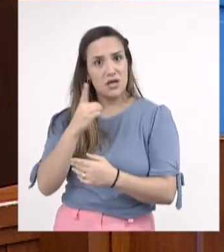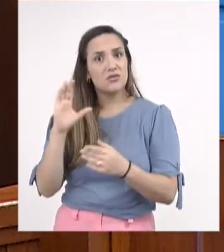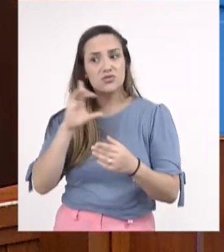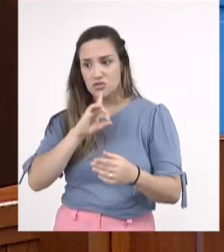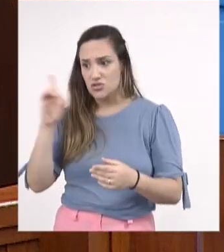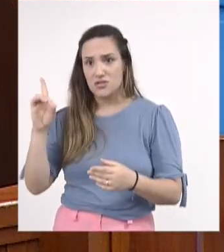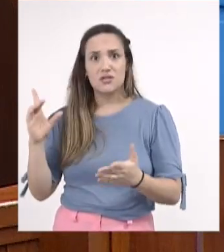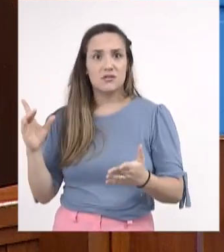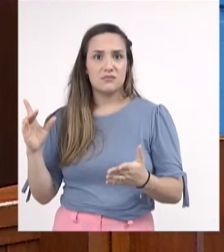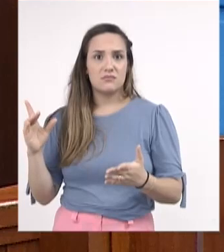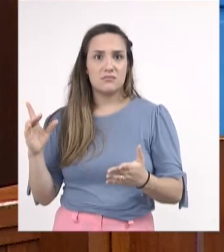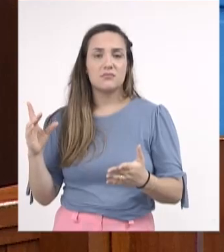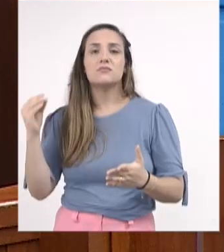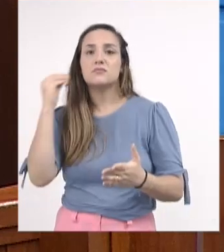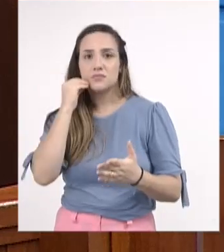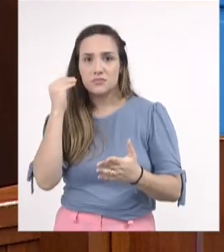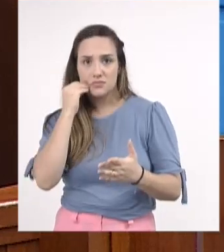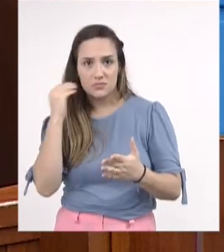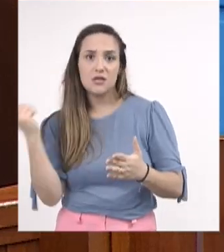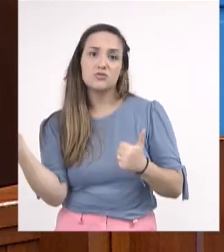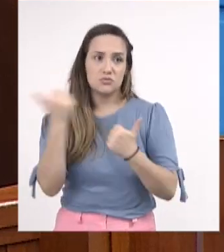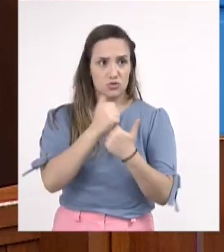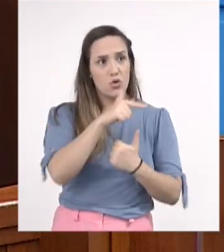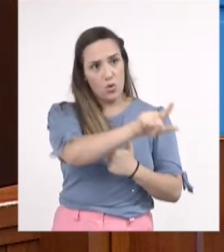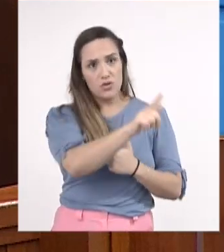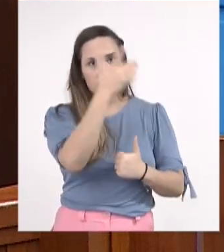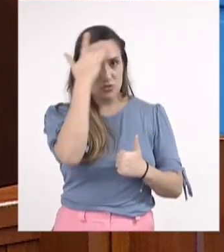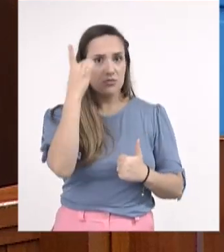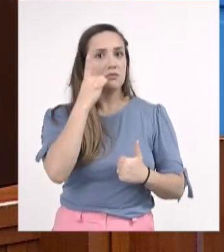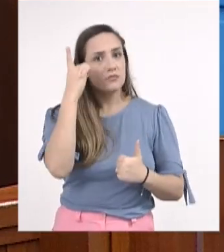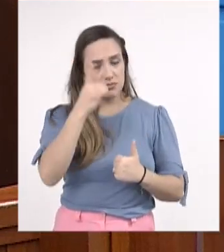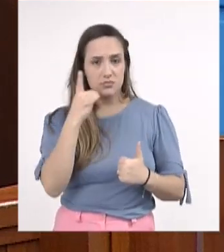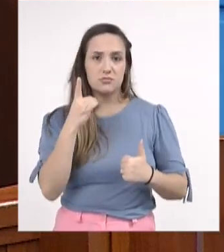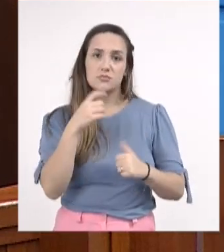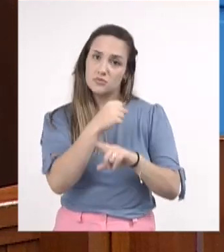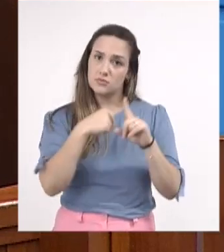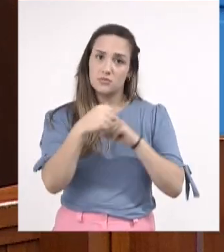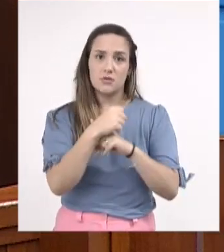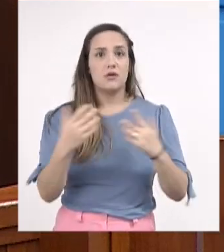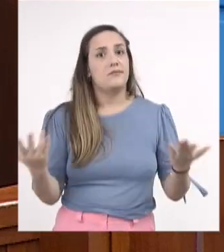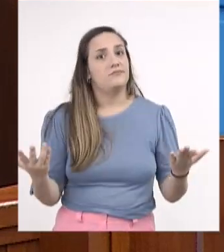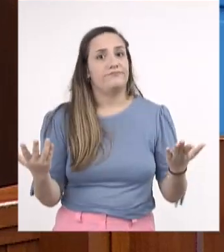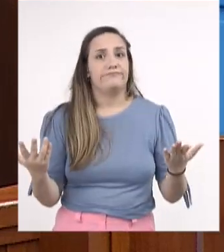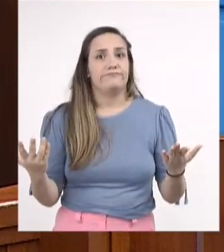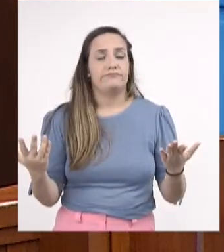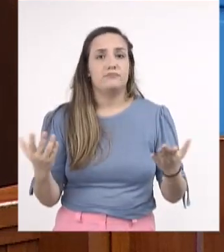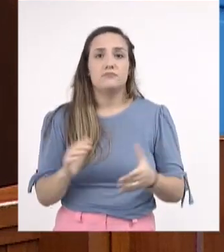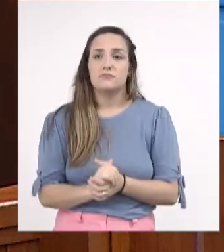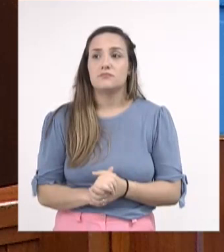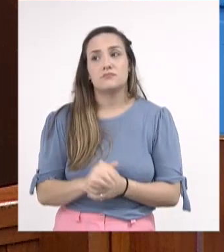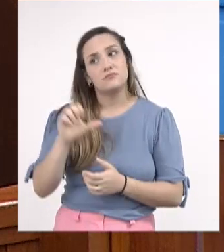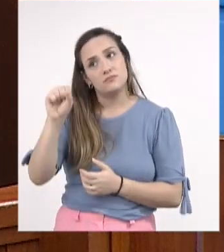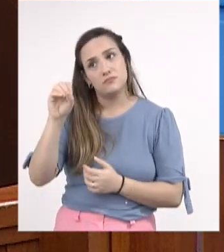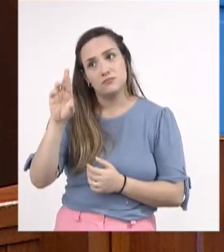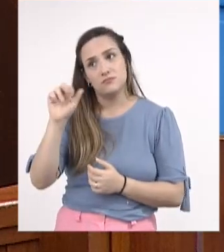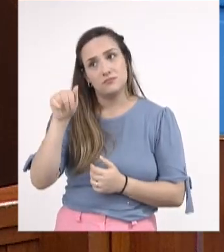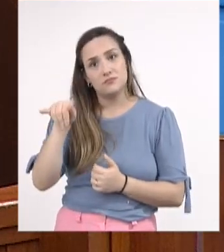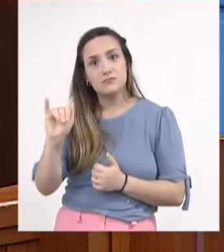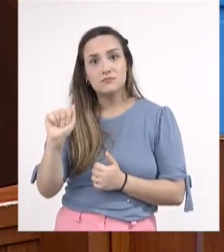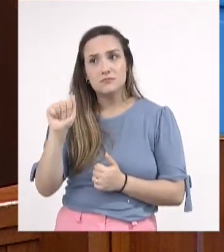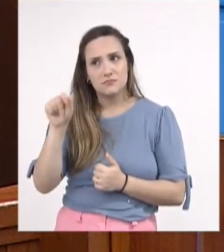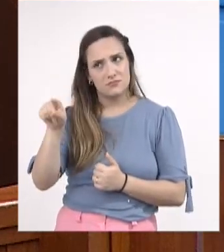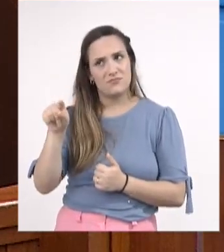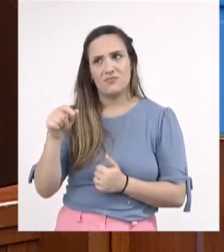para colocar um socialista isso não faz sentido algum e Senadora Soraia aqui no Mato Grosso do